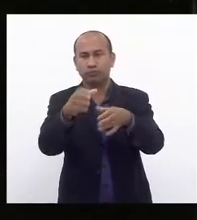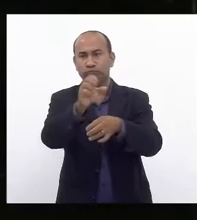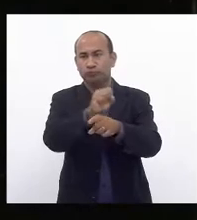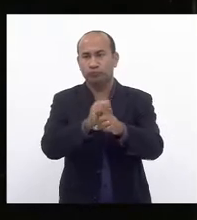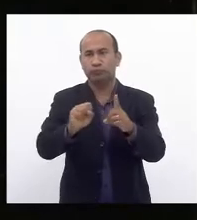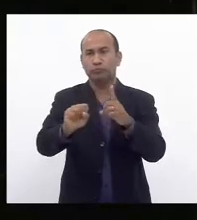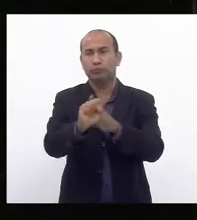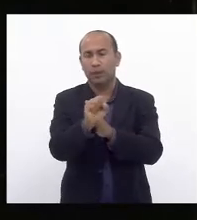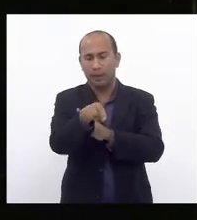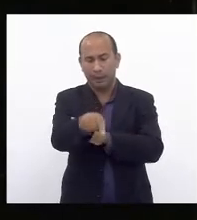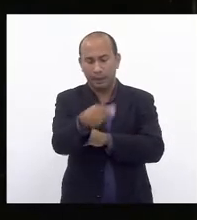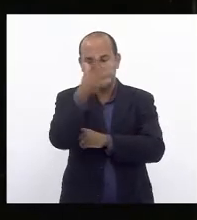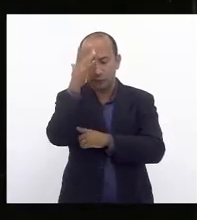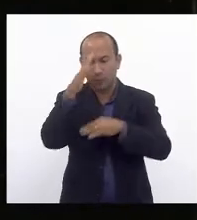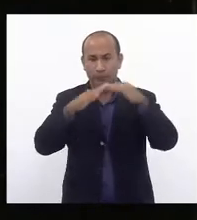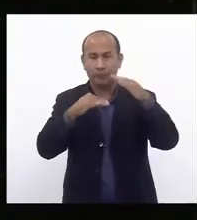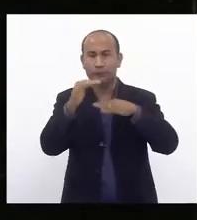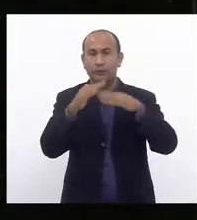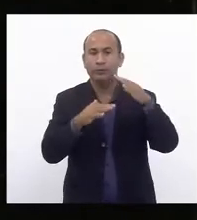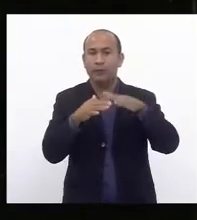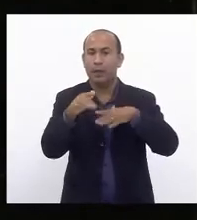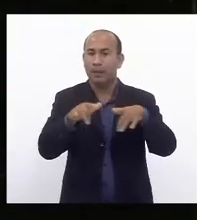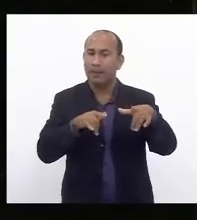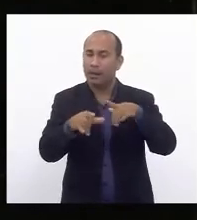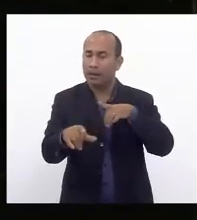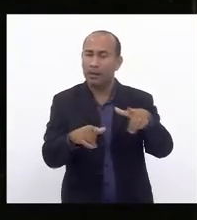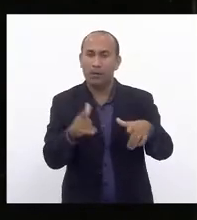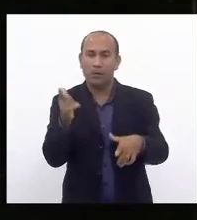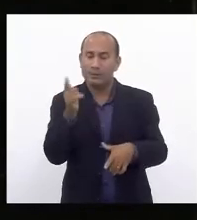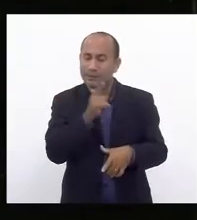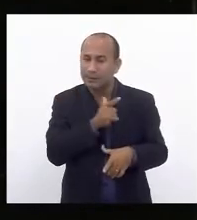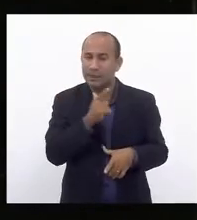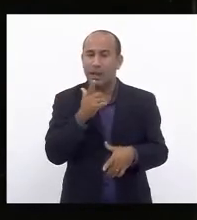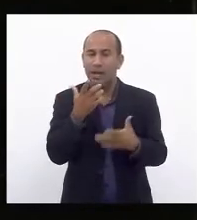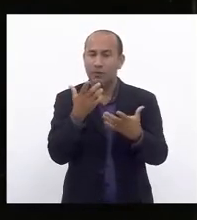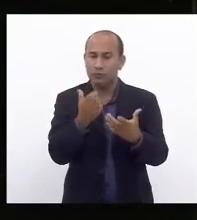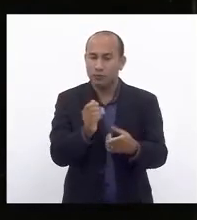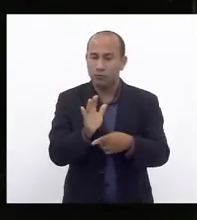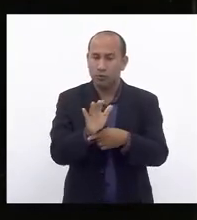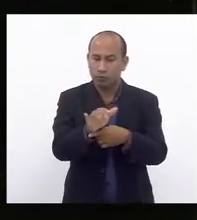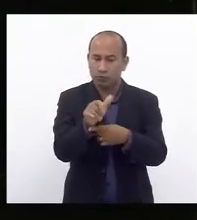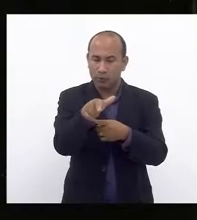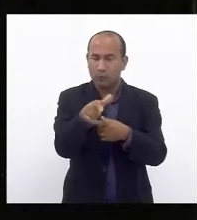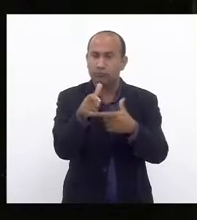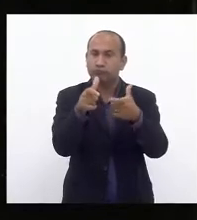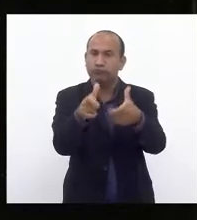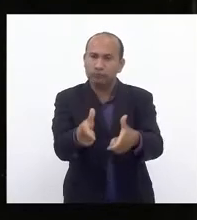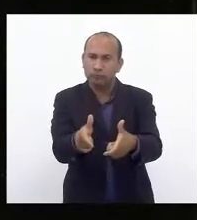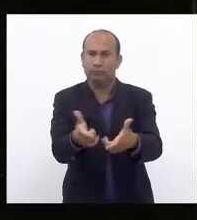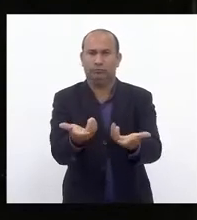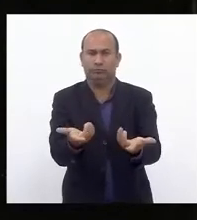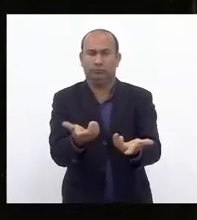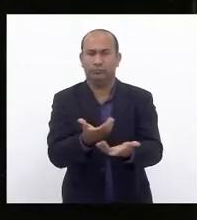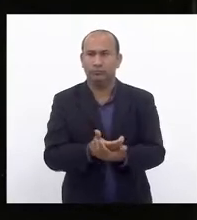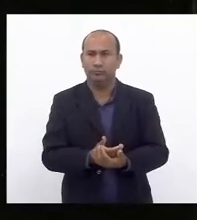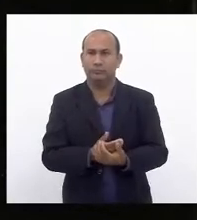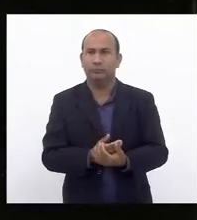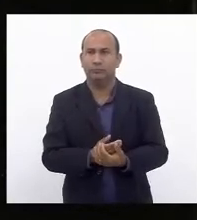esse servidor, esse trabalhador, não ter o direito de ser atendido, né,